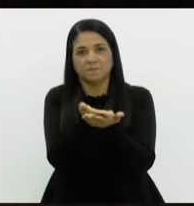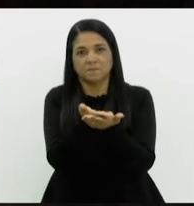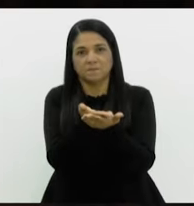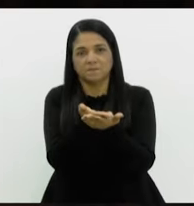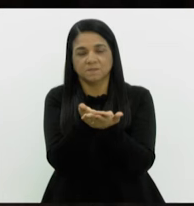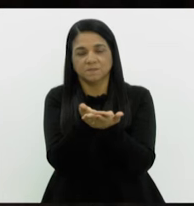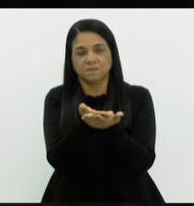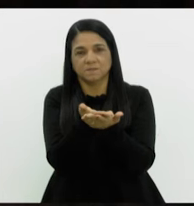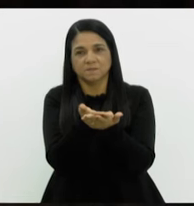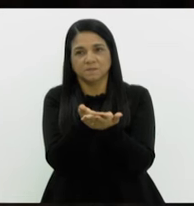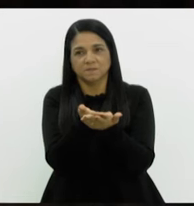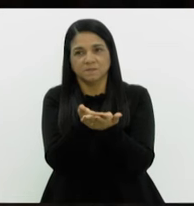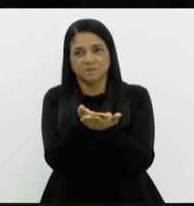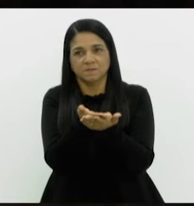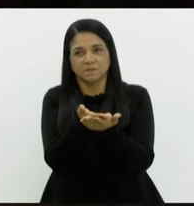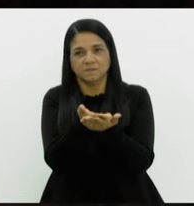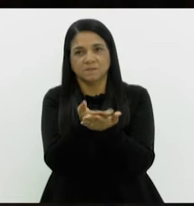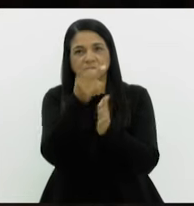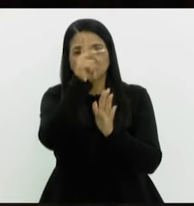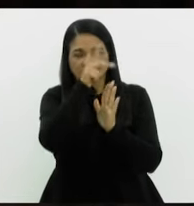a inclusão,